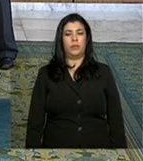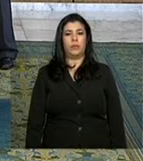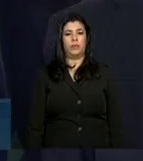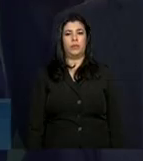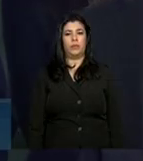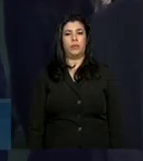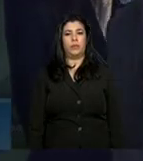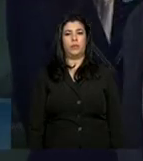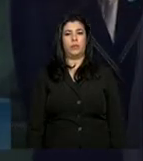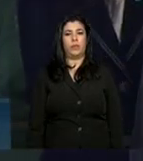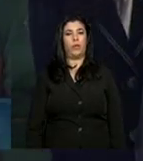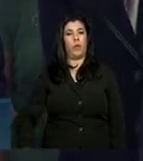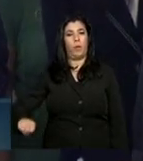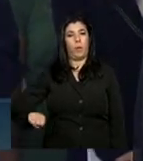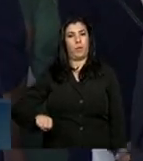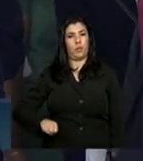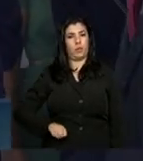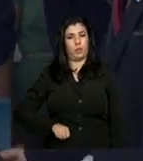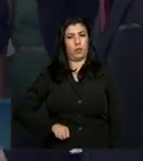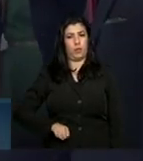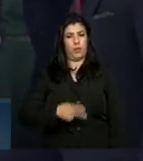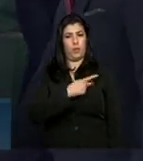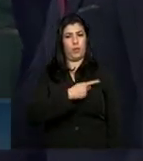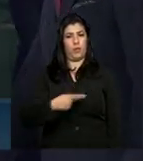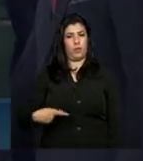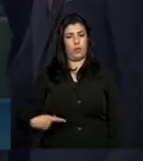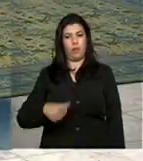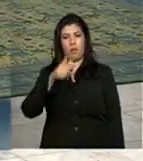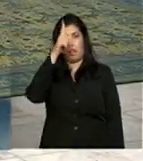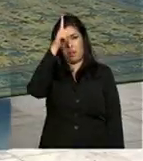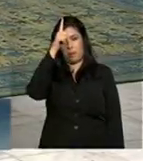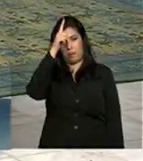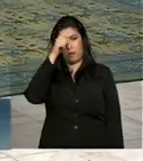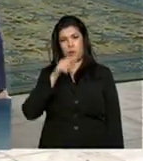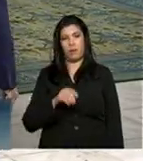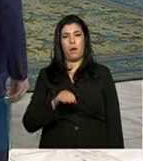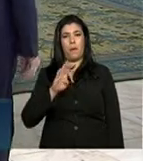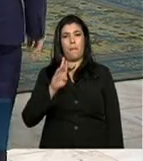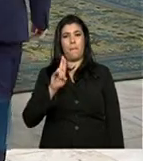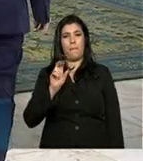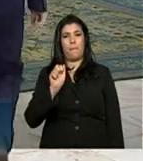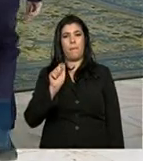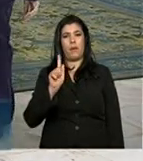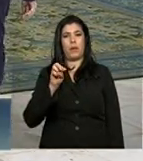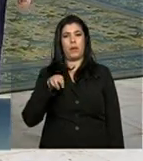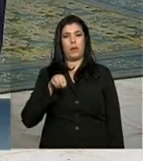O embaixador da República Federal da Alemanha, Dirk Brengelmann.